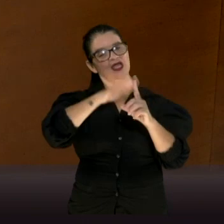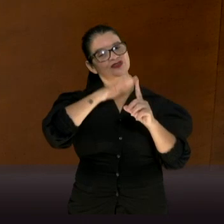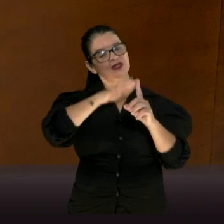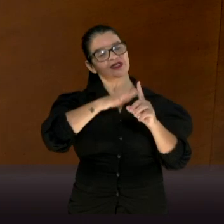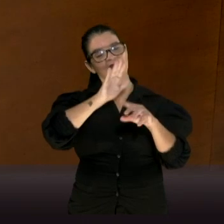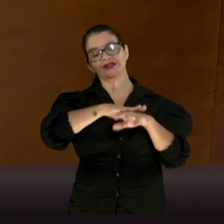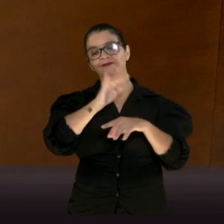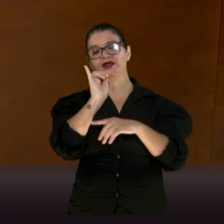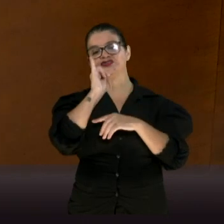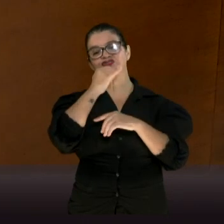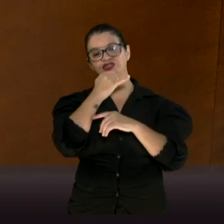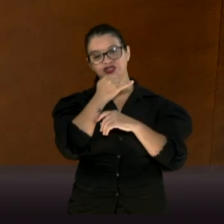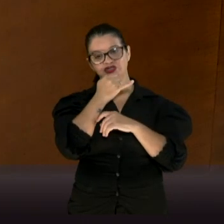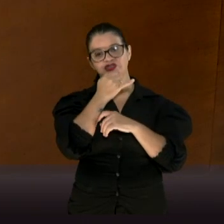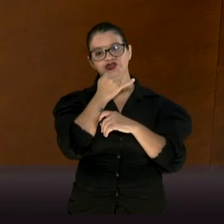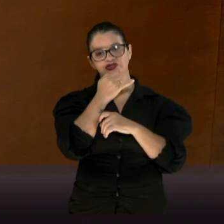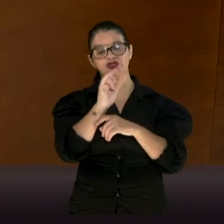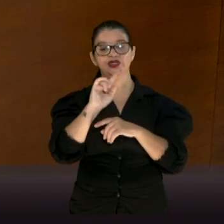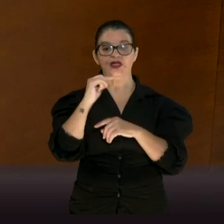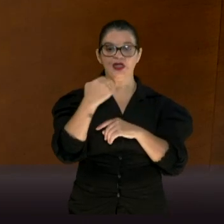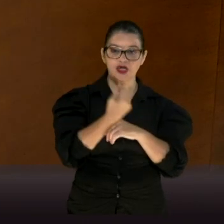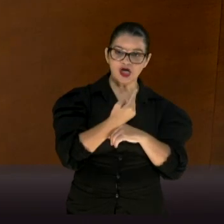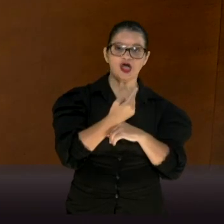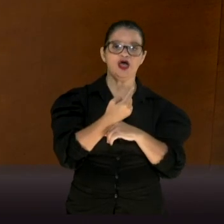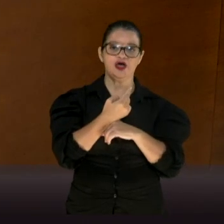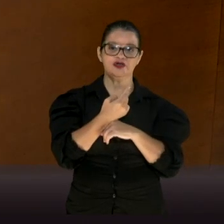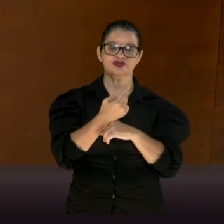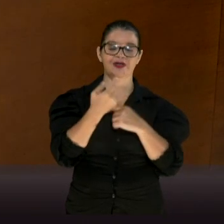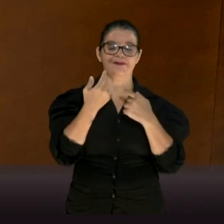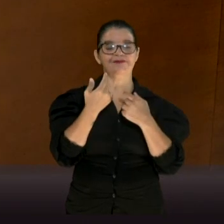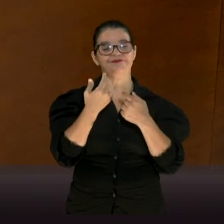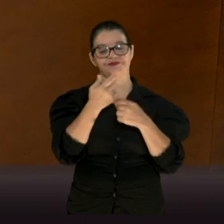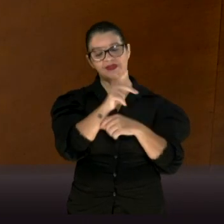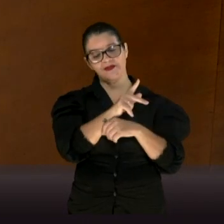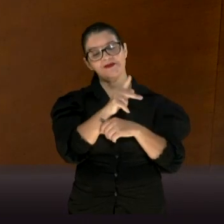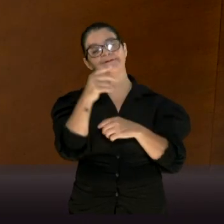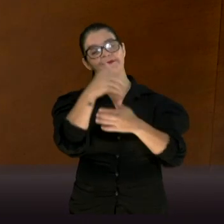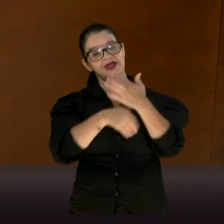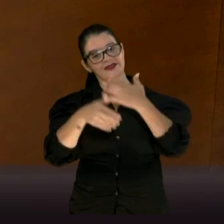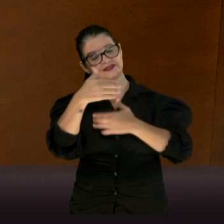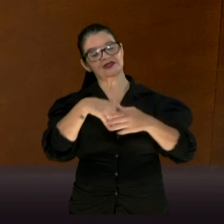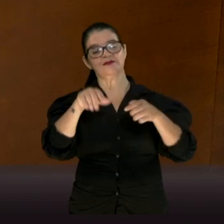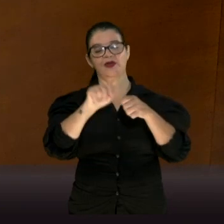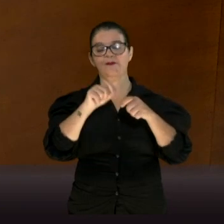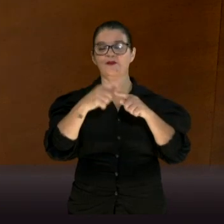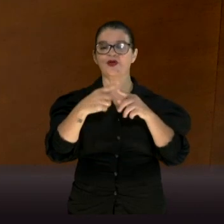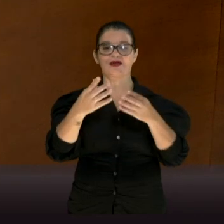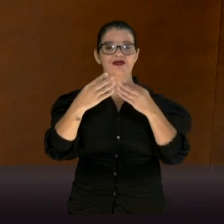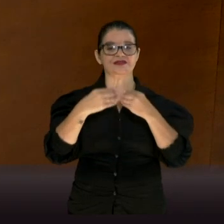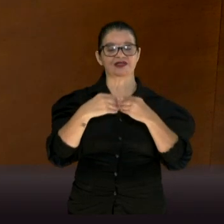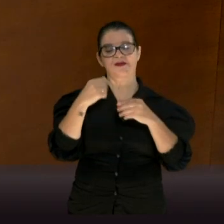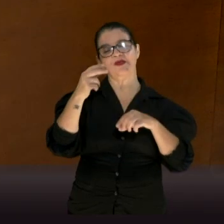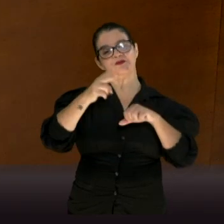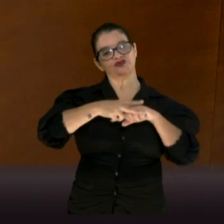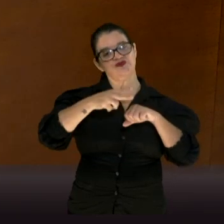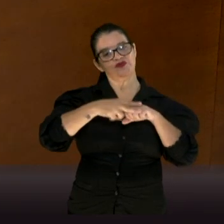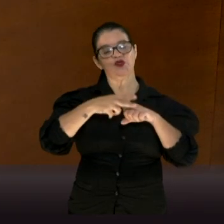triste, né, que nós presidimos e participamos, porque recebemos as viúvas, os